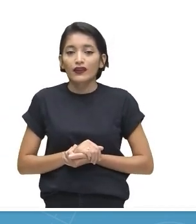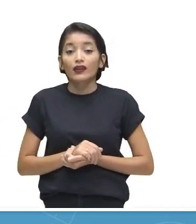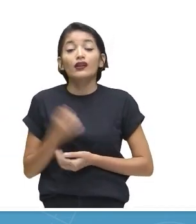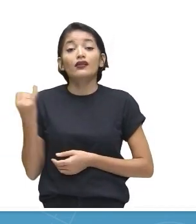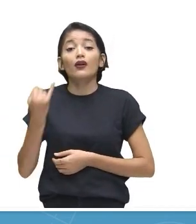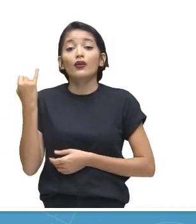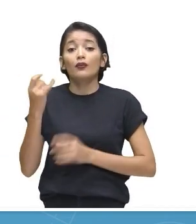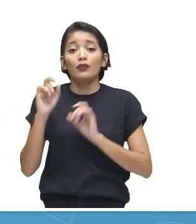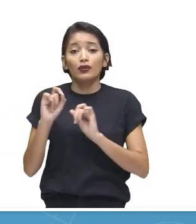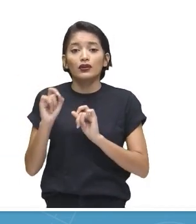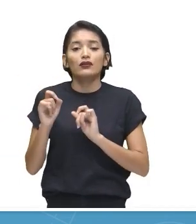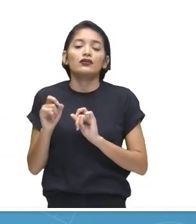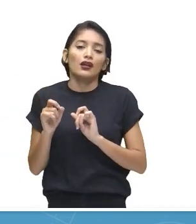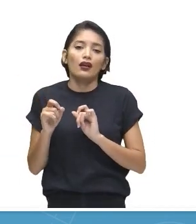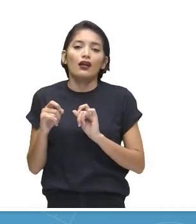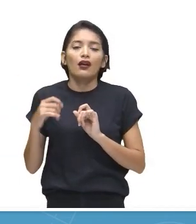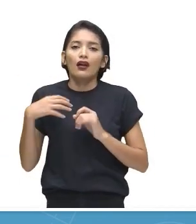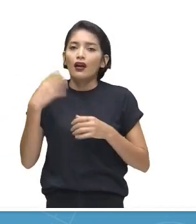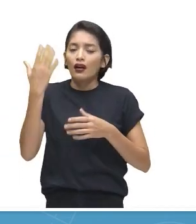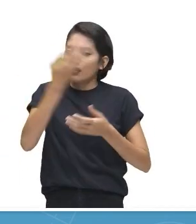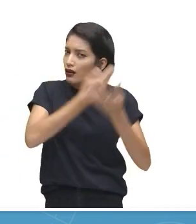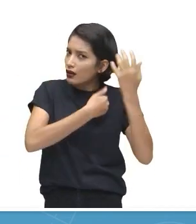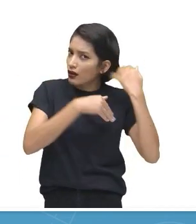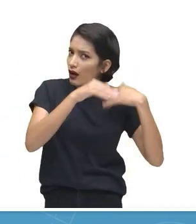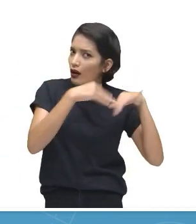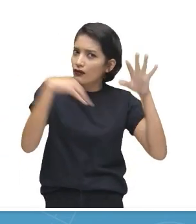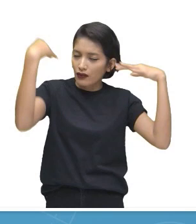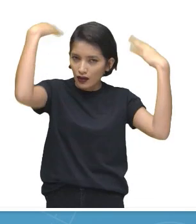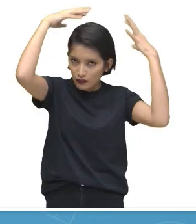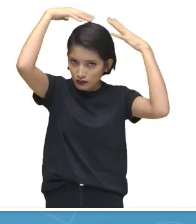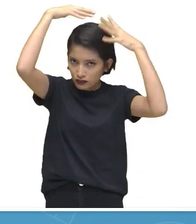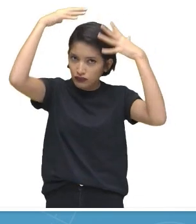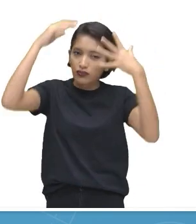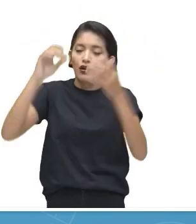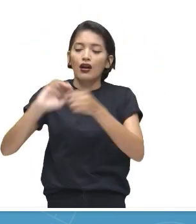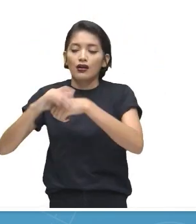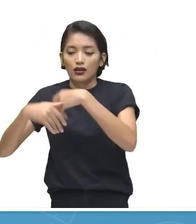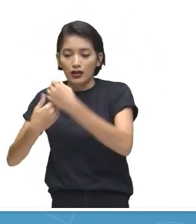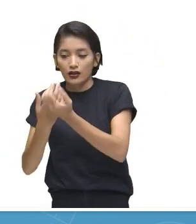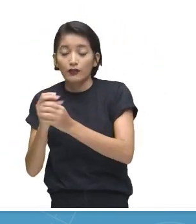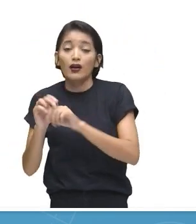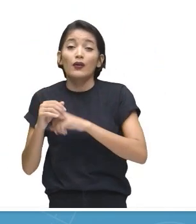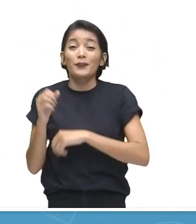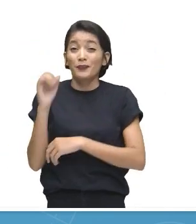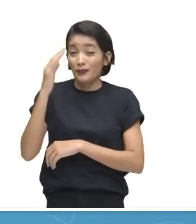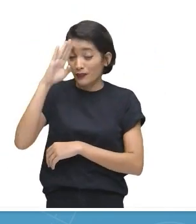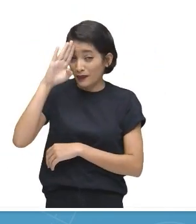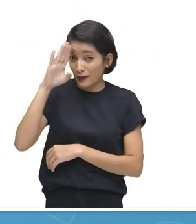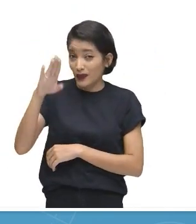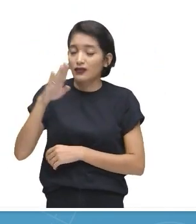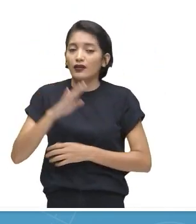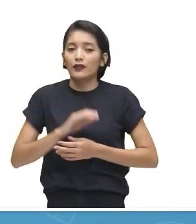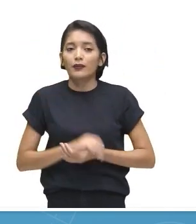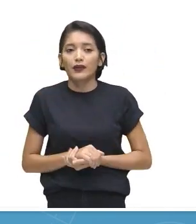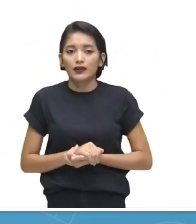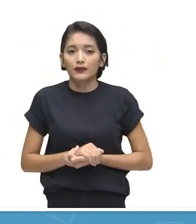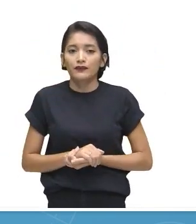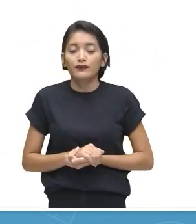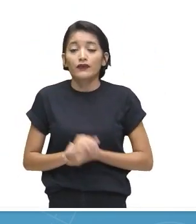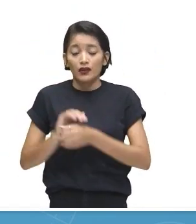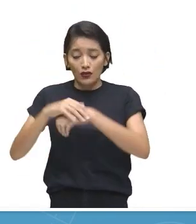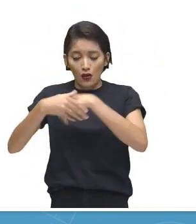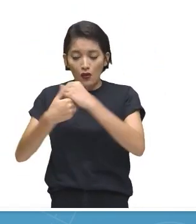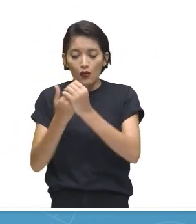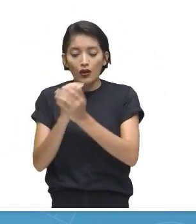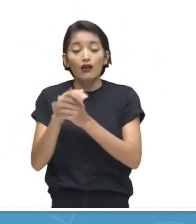aí correta a nossa higiene do corpo, né? Lavar muito bem as mãos, principalmente atualmente a gente está vendo ali que a lavagem correta